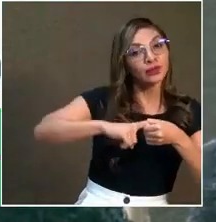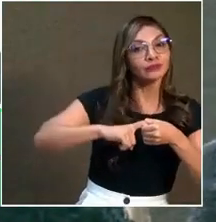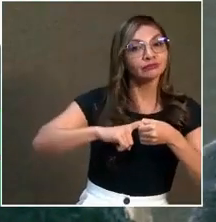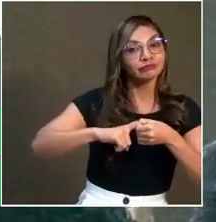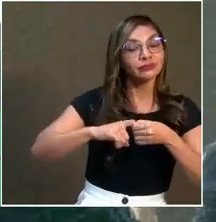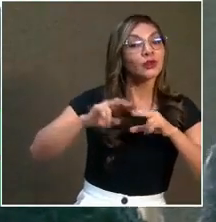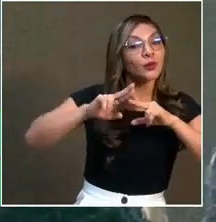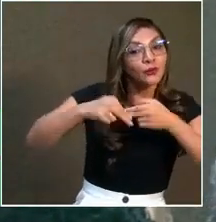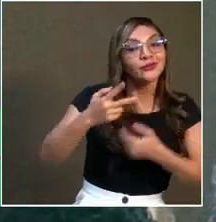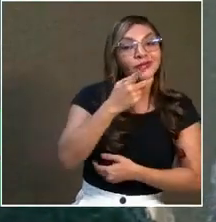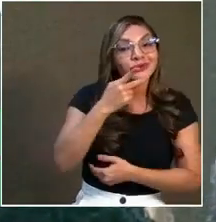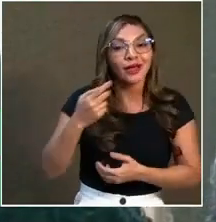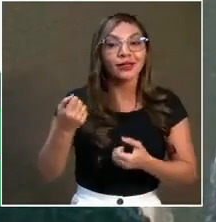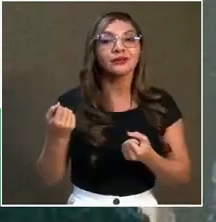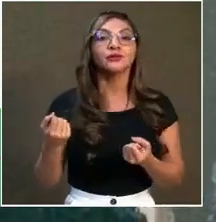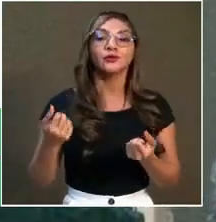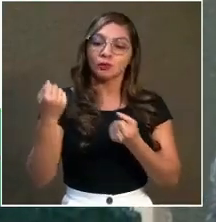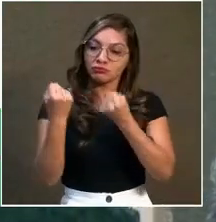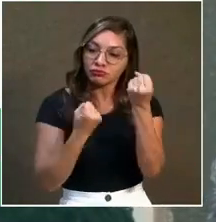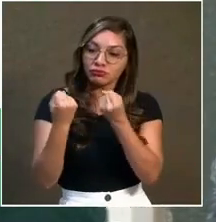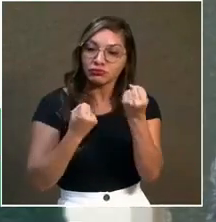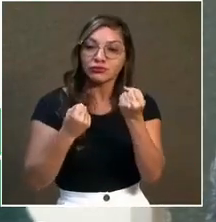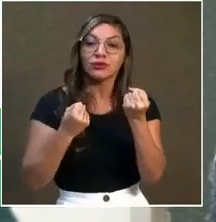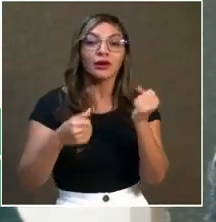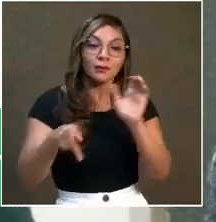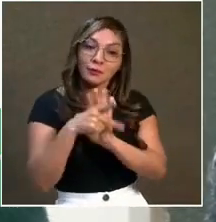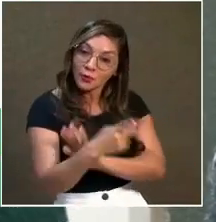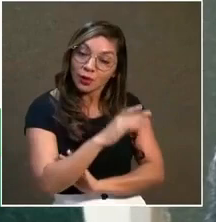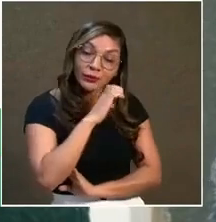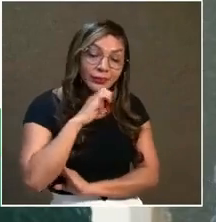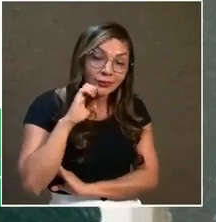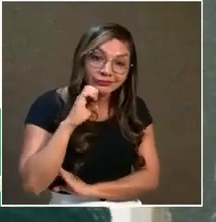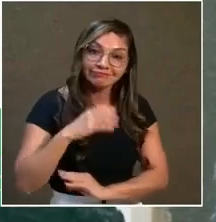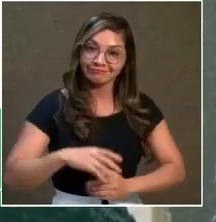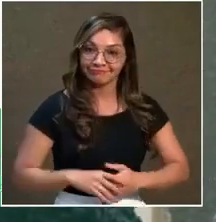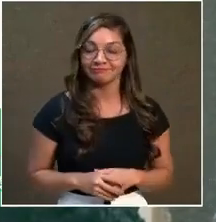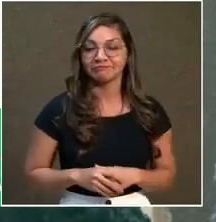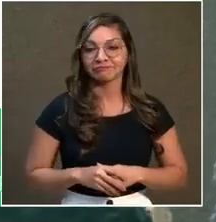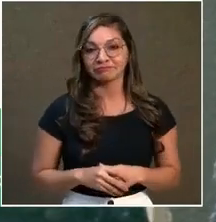isso que estava no carro dela. Foi por isso que estava no carro dela.